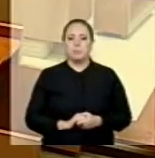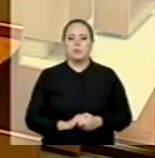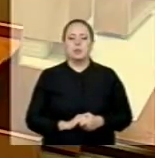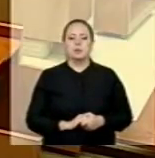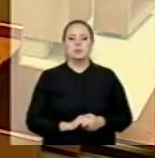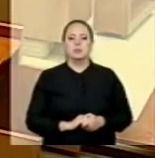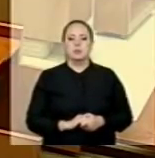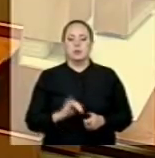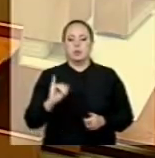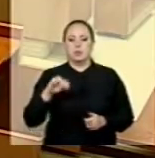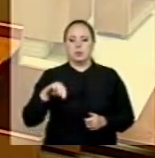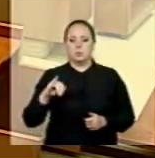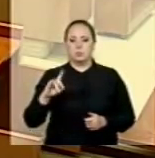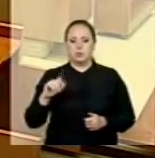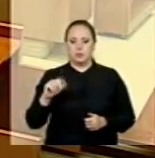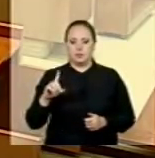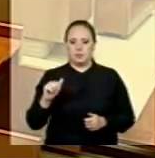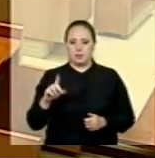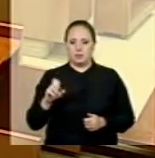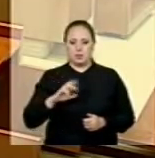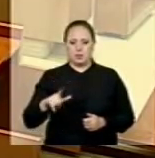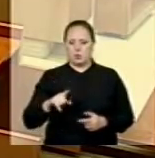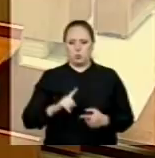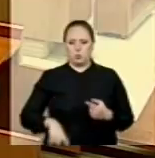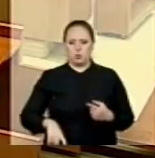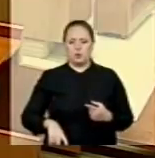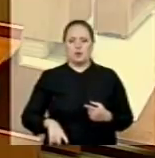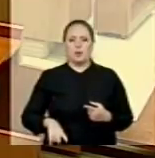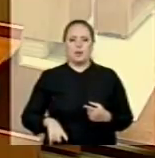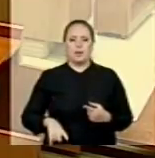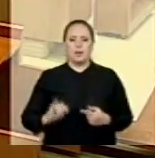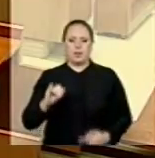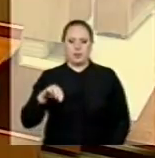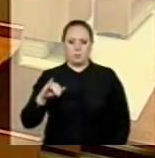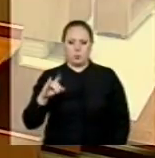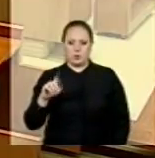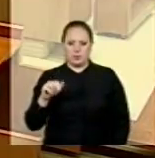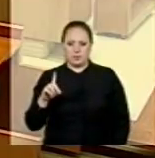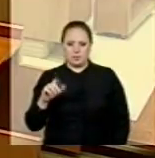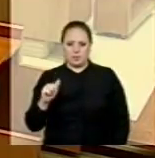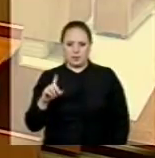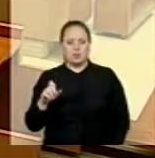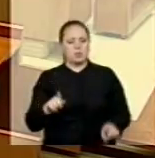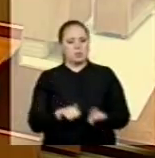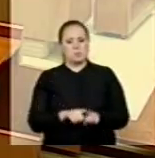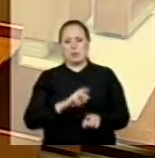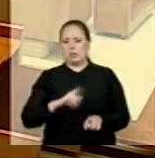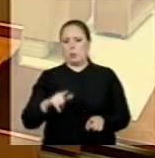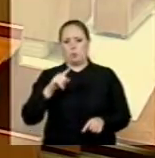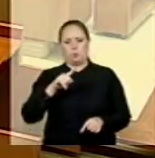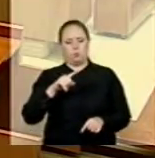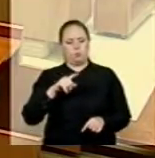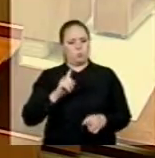a persecução criminal, tampouco impede a prisão, mas sim estabelece limites